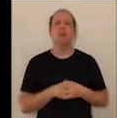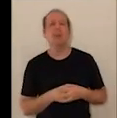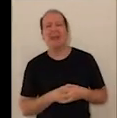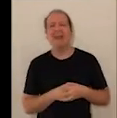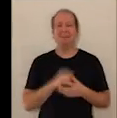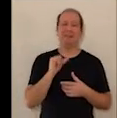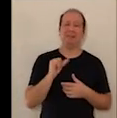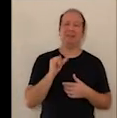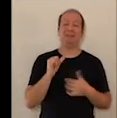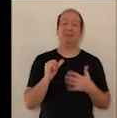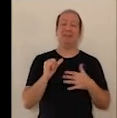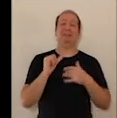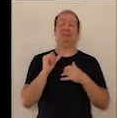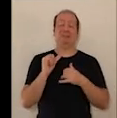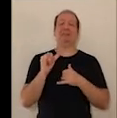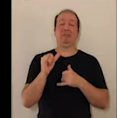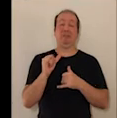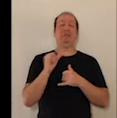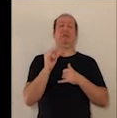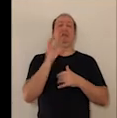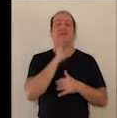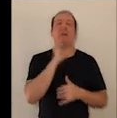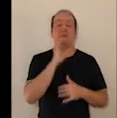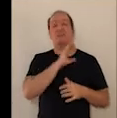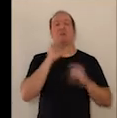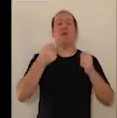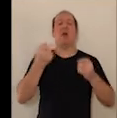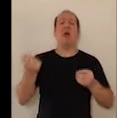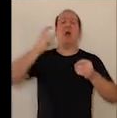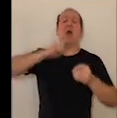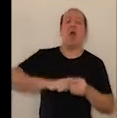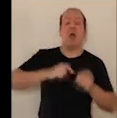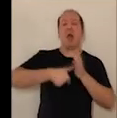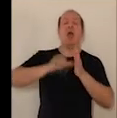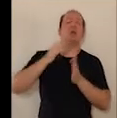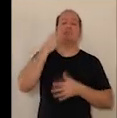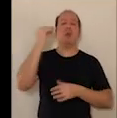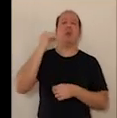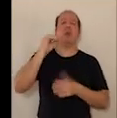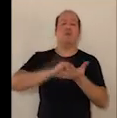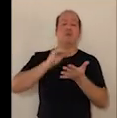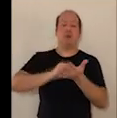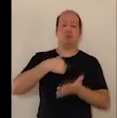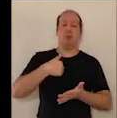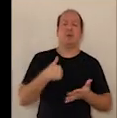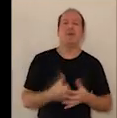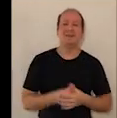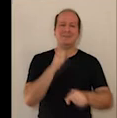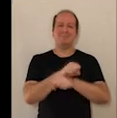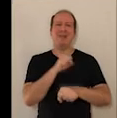Diga-lhe que... Gagueja um pouquinho mais depressa, por favor, que eu preciso voltar antes que Messer Volpone dê pela minha falta. Pelo amor de Deus,